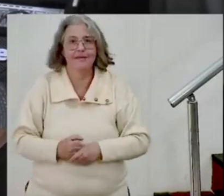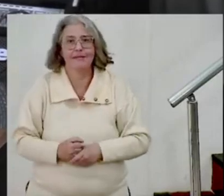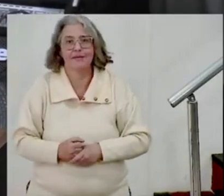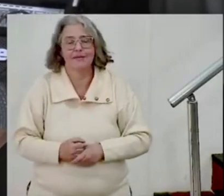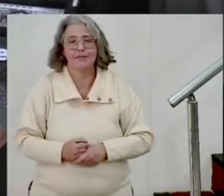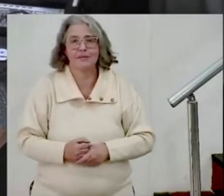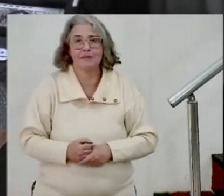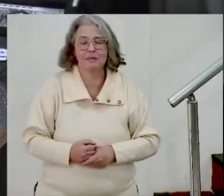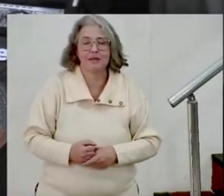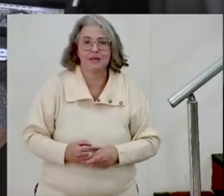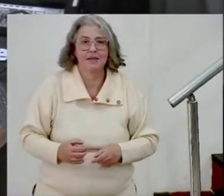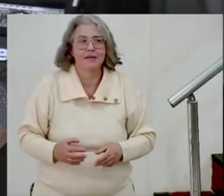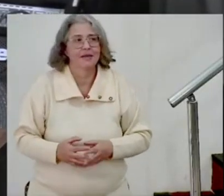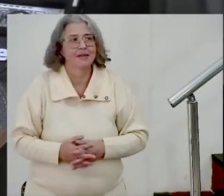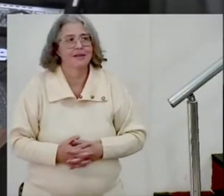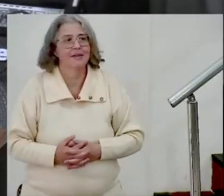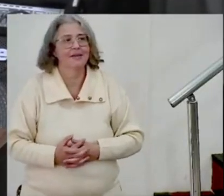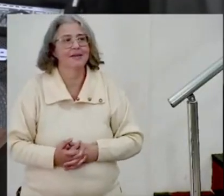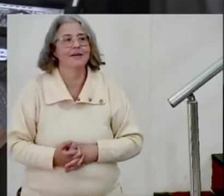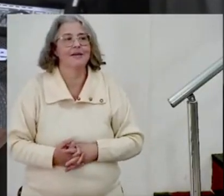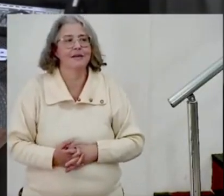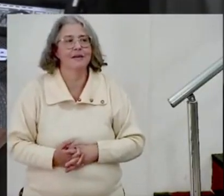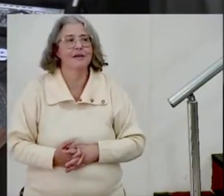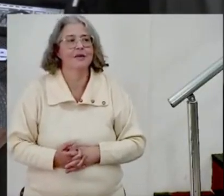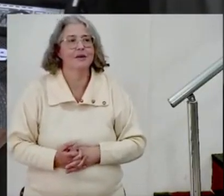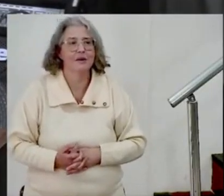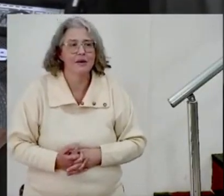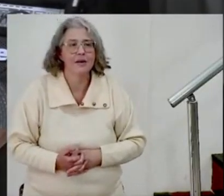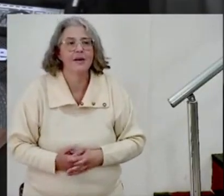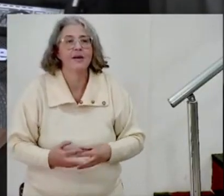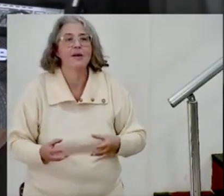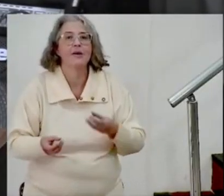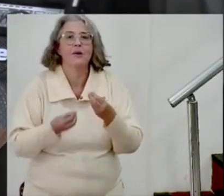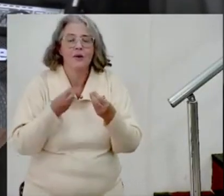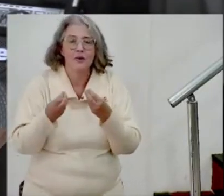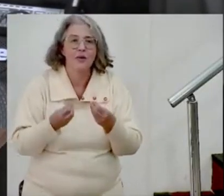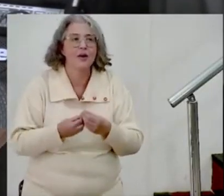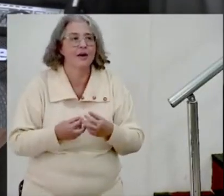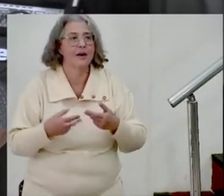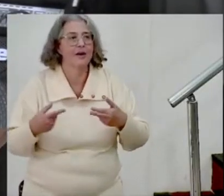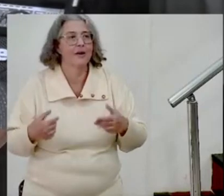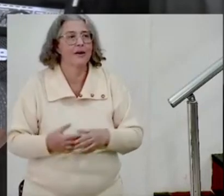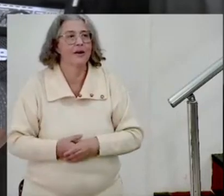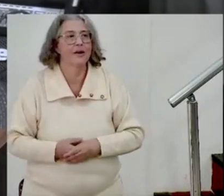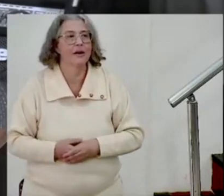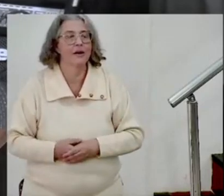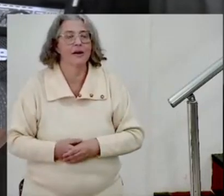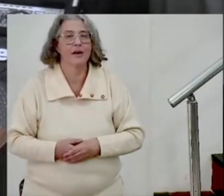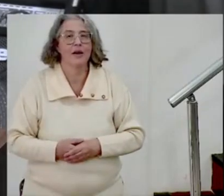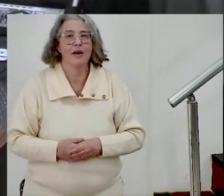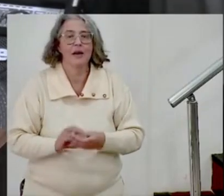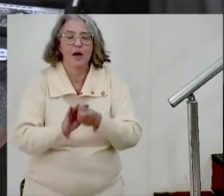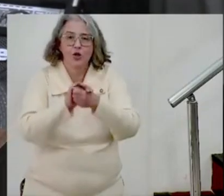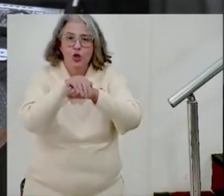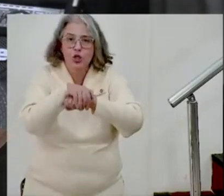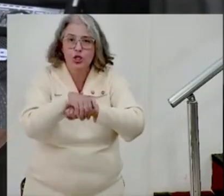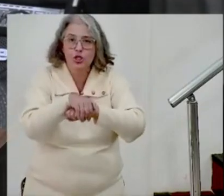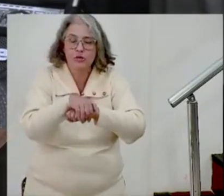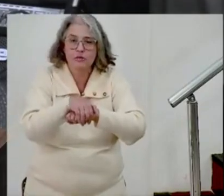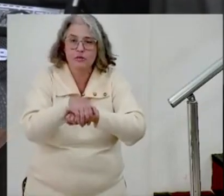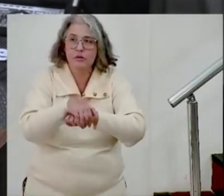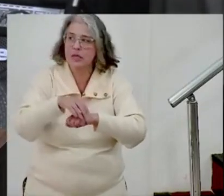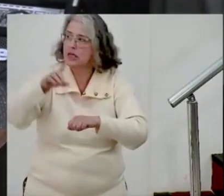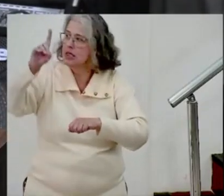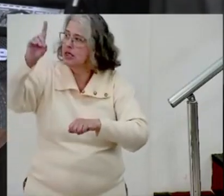de bota, de tanta coisa para que esse exército esteja equipado ali. E numa noite, Deus mata 185